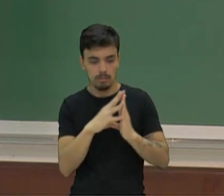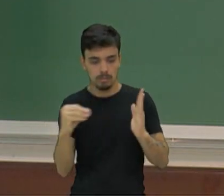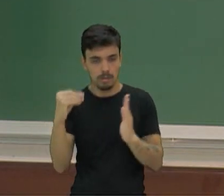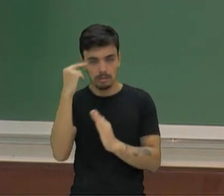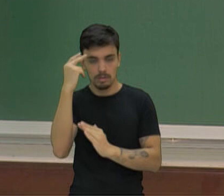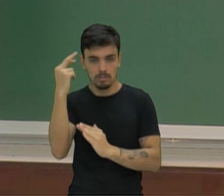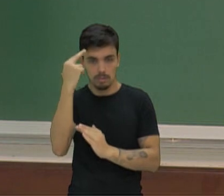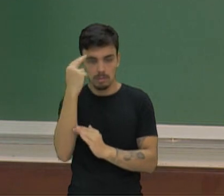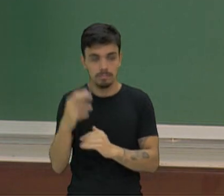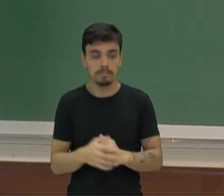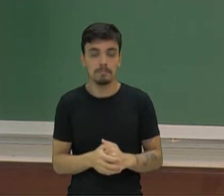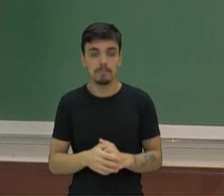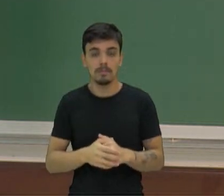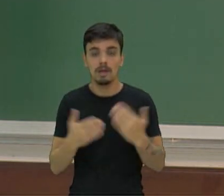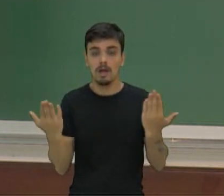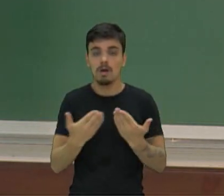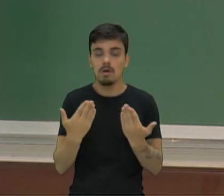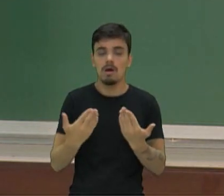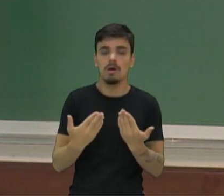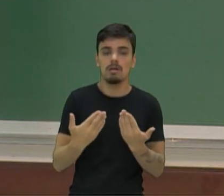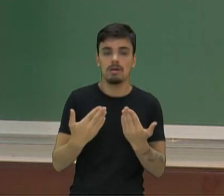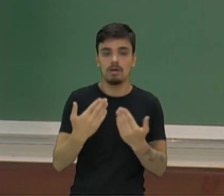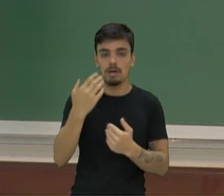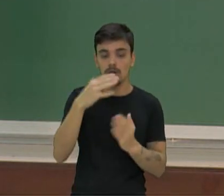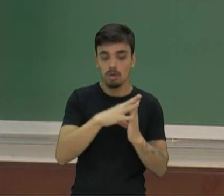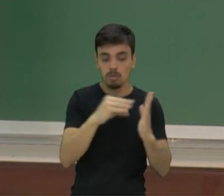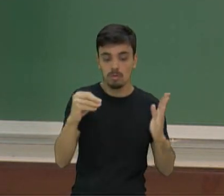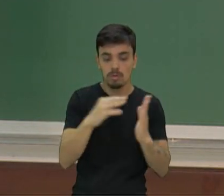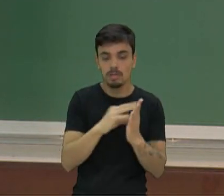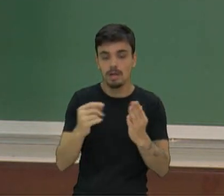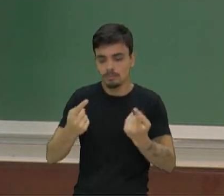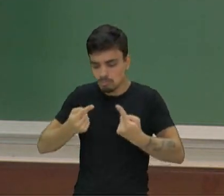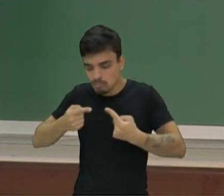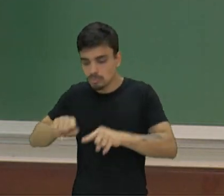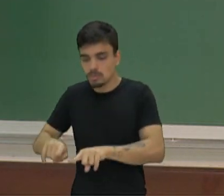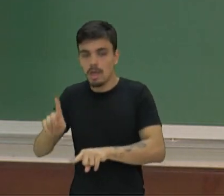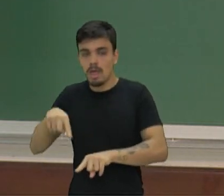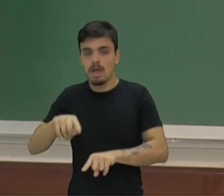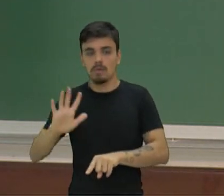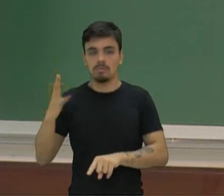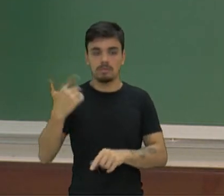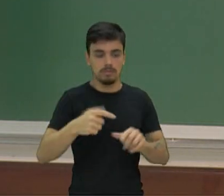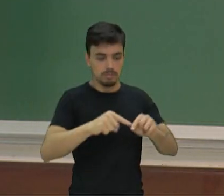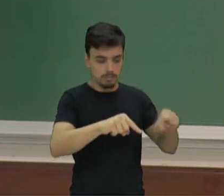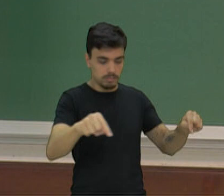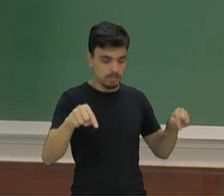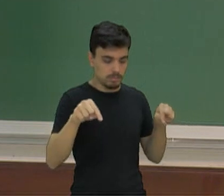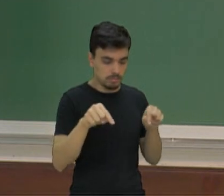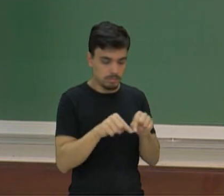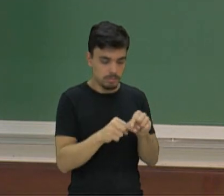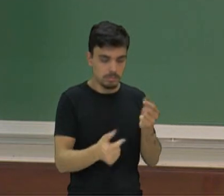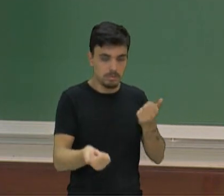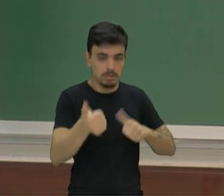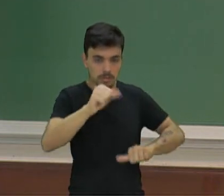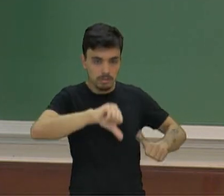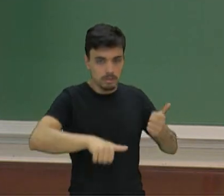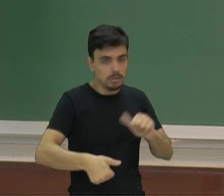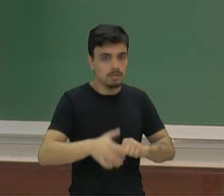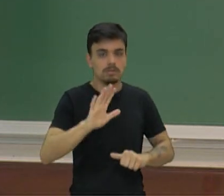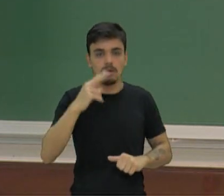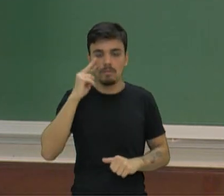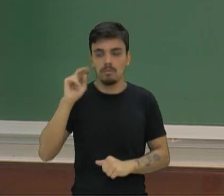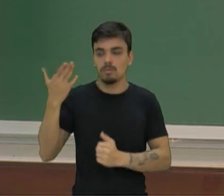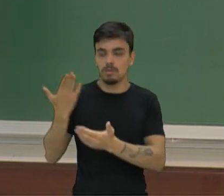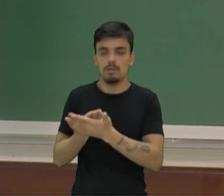natural. Uma clonagem induzida ocorre em laboratório fazendo com reprodução assexuada, que nós também já vimos em outra aula,